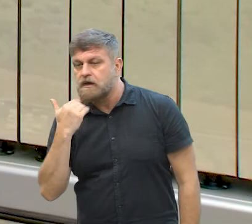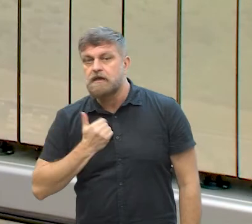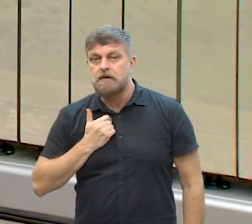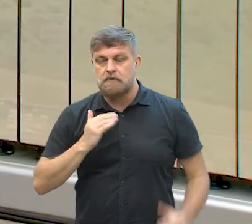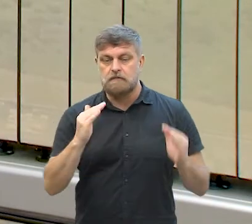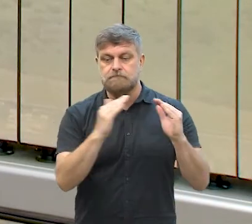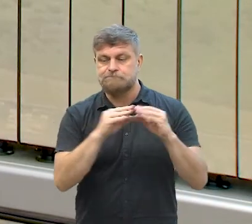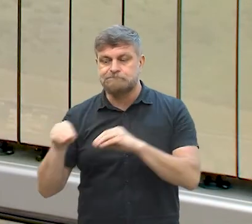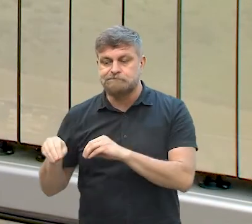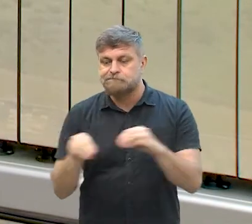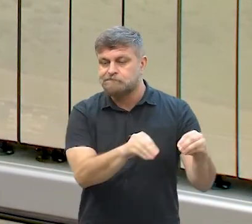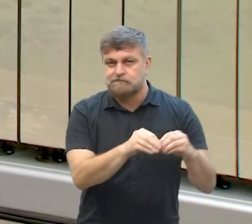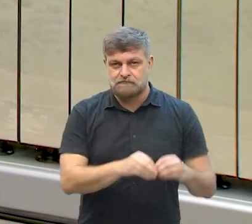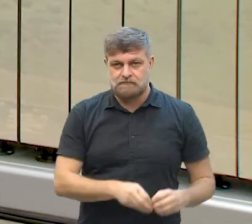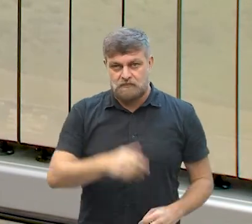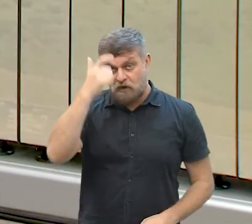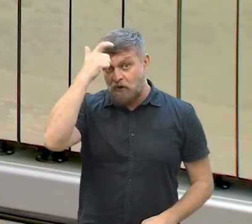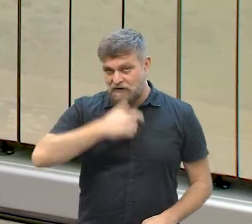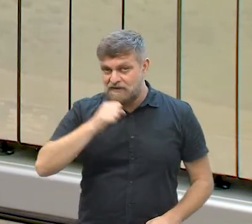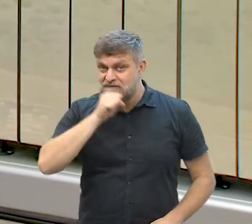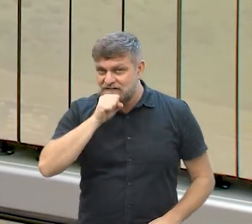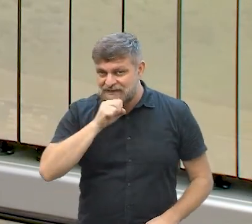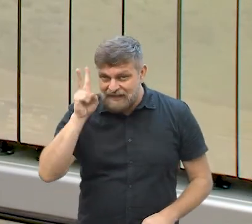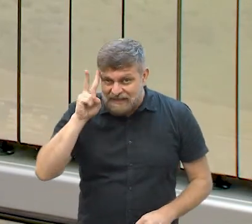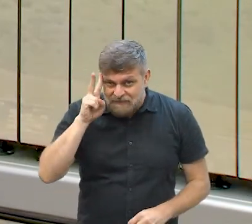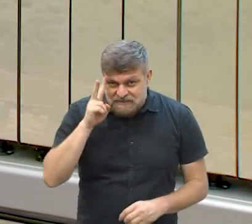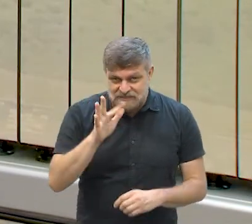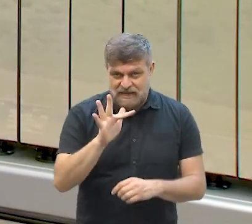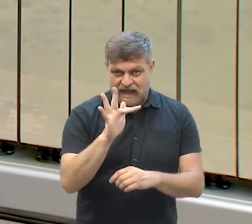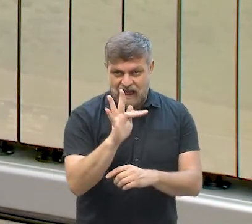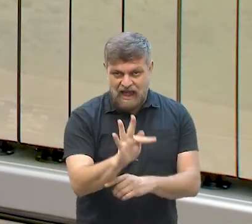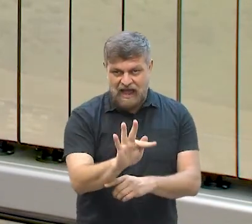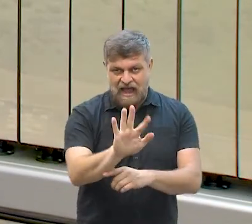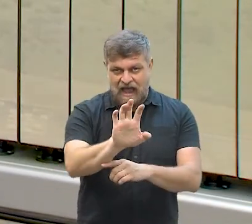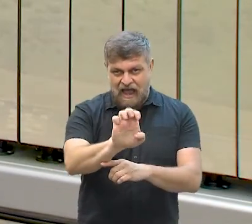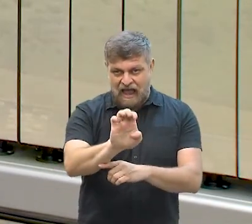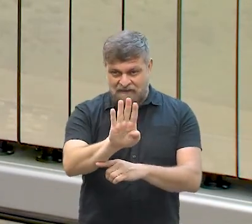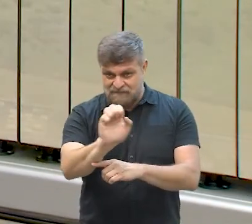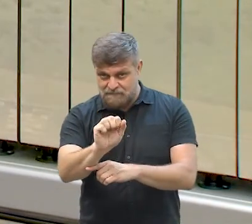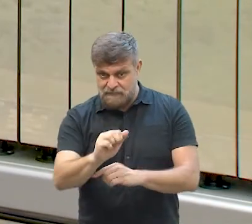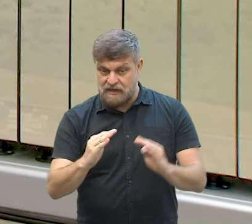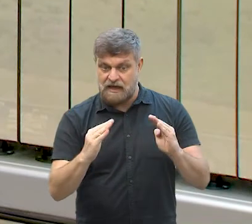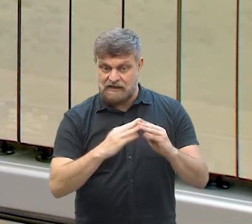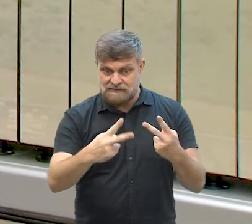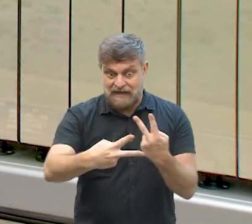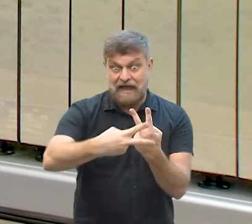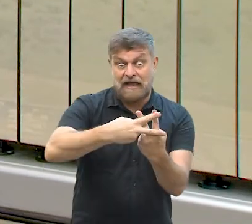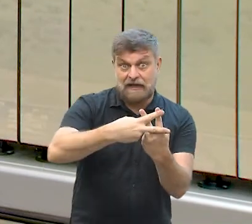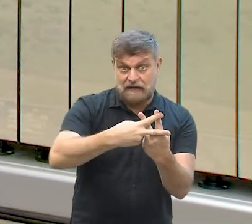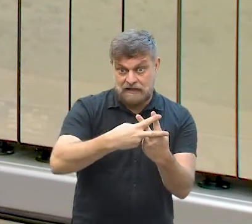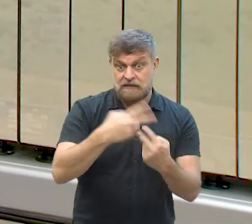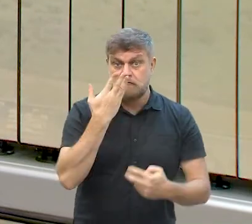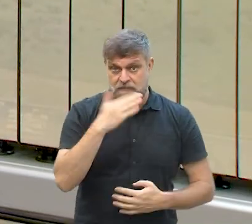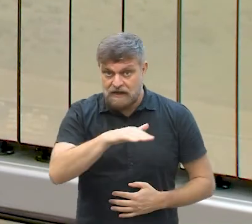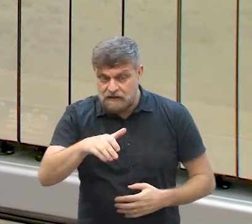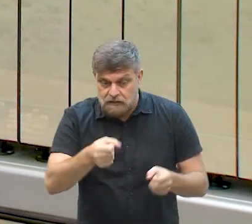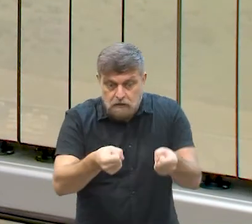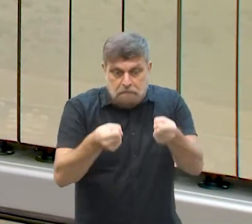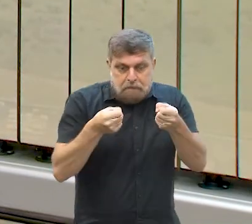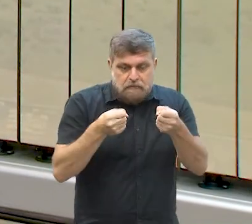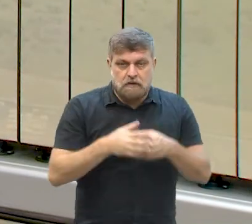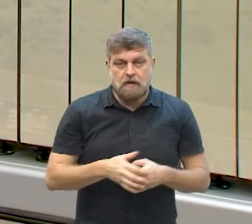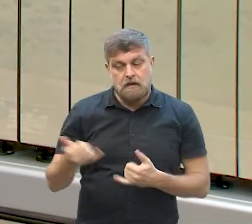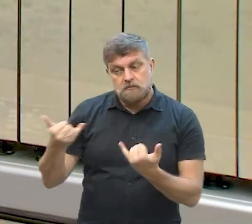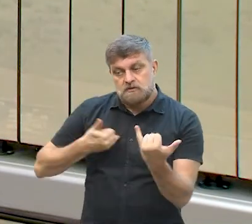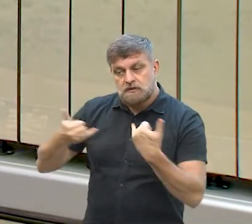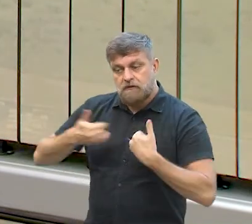mãe, eu poderia ter ido, na época tinha também, olha como eu estou ficando velho, tinha FEBEM, né? Hoje já não existe mais, mas eu lembro que algumas pessoas falavam,